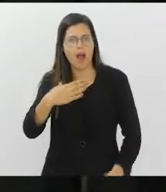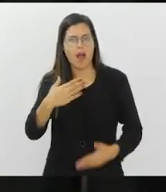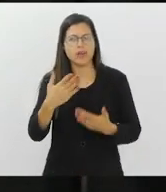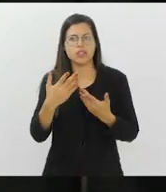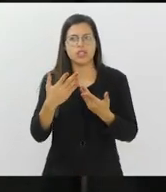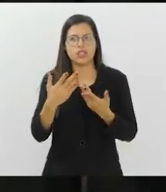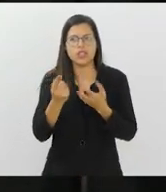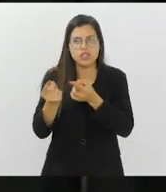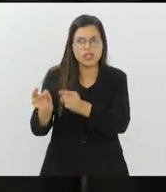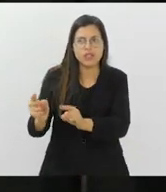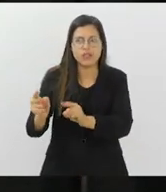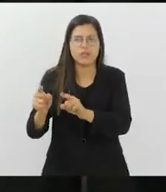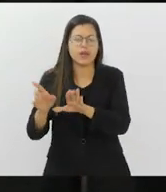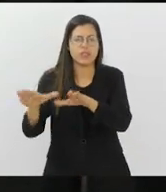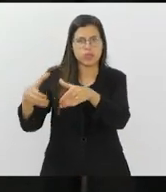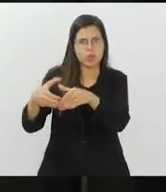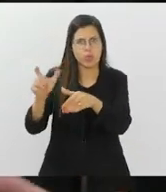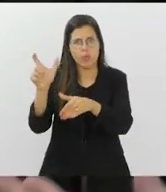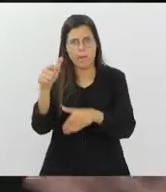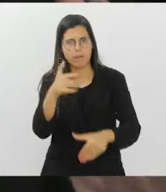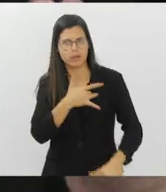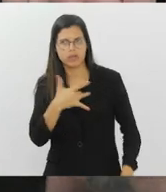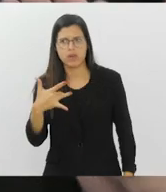essa máfia que é o plano de saúde.